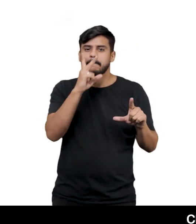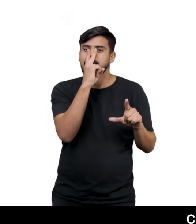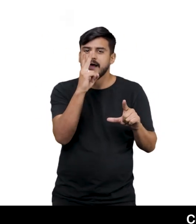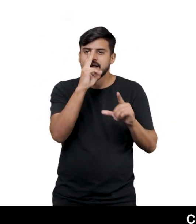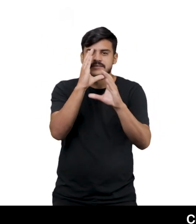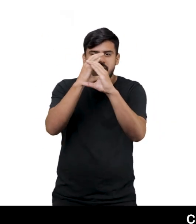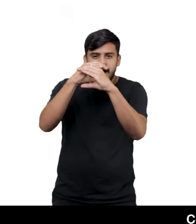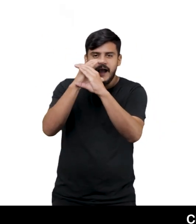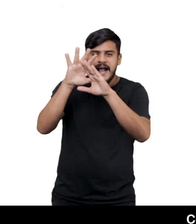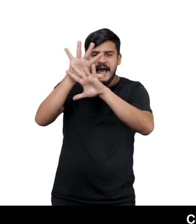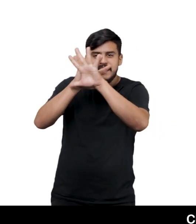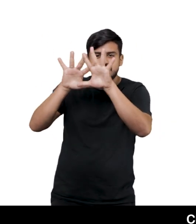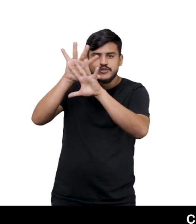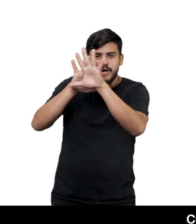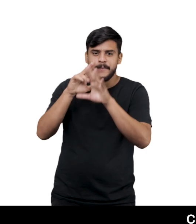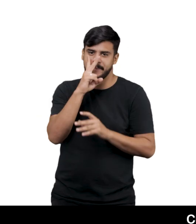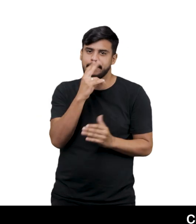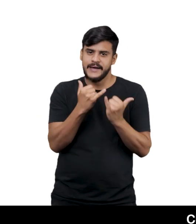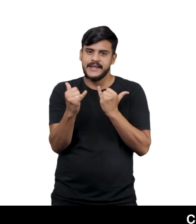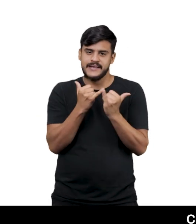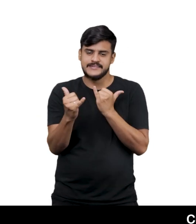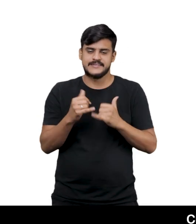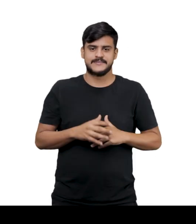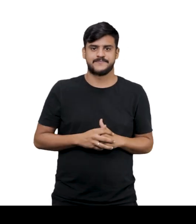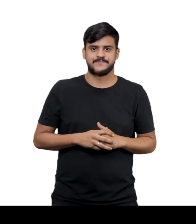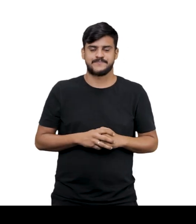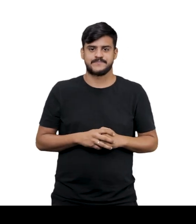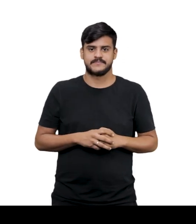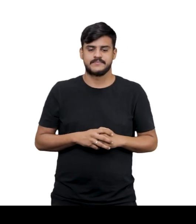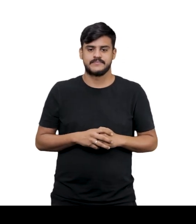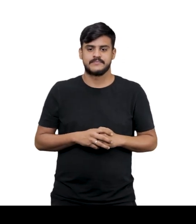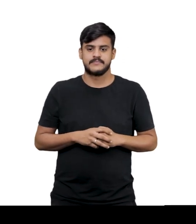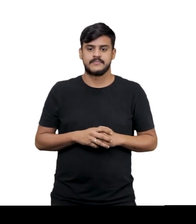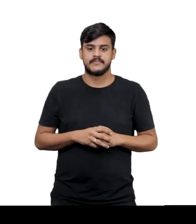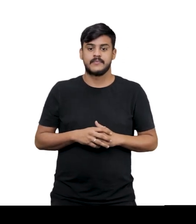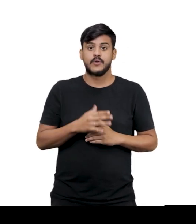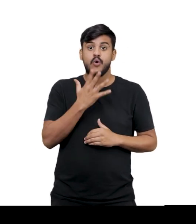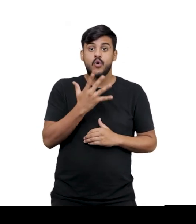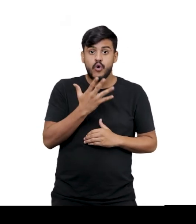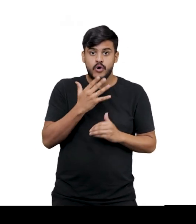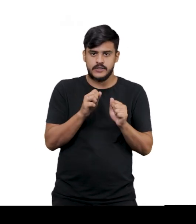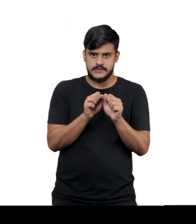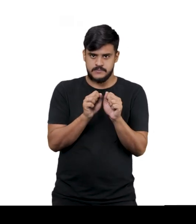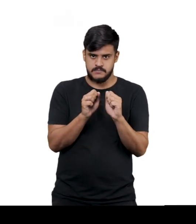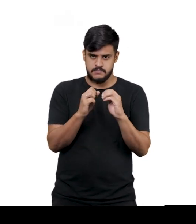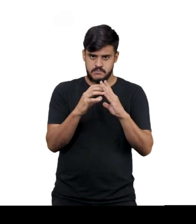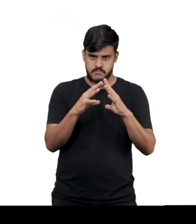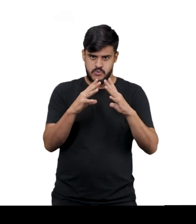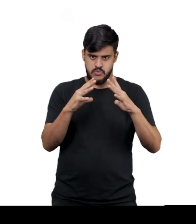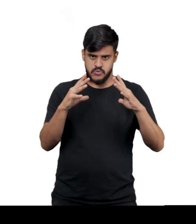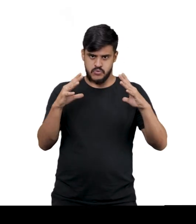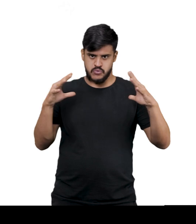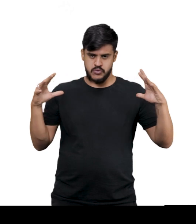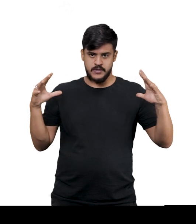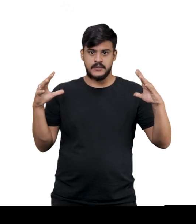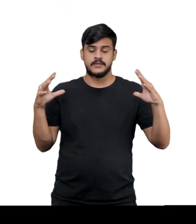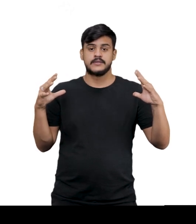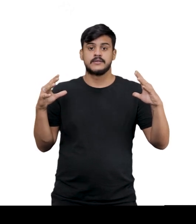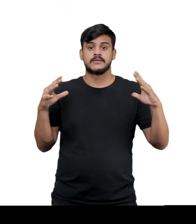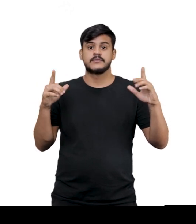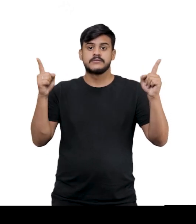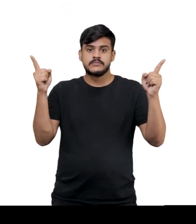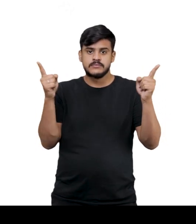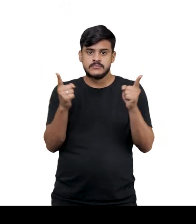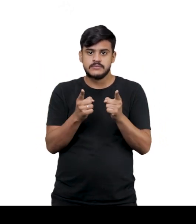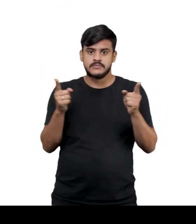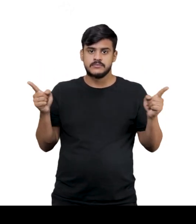uma moldura caleidoscópica para o centro luminoso. À medida que as linhas coloridas avançam em direção ao miolo